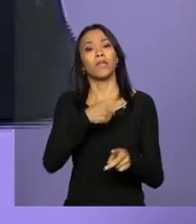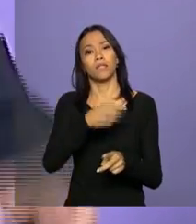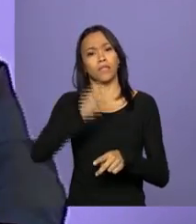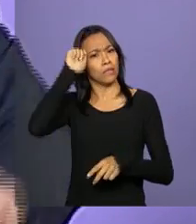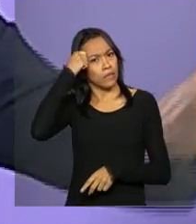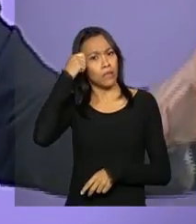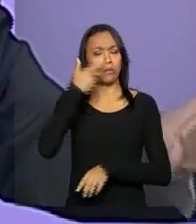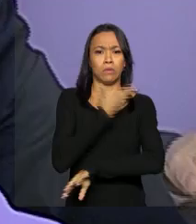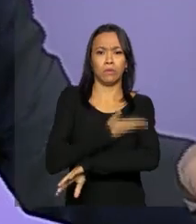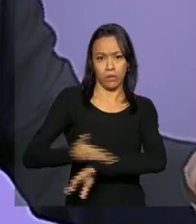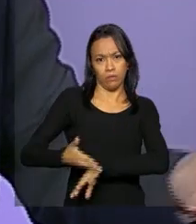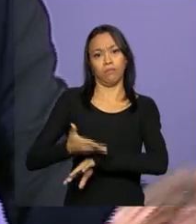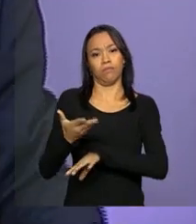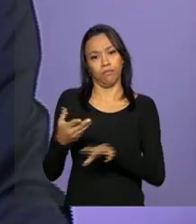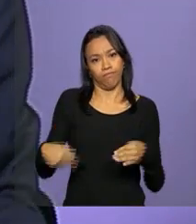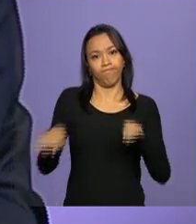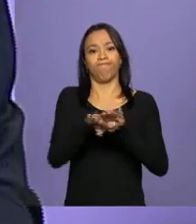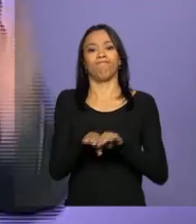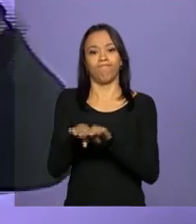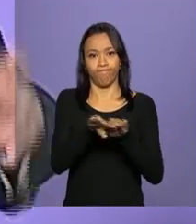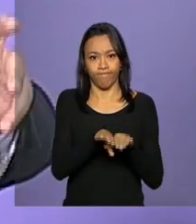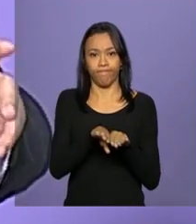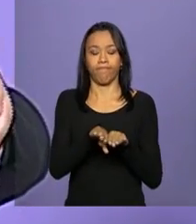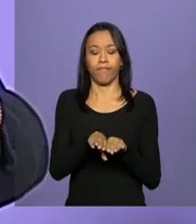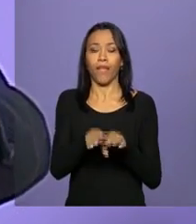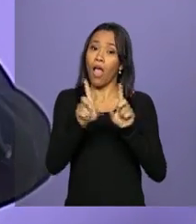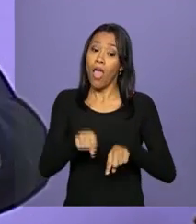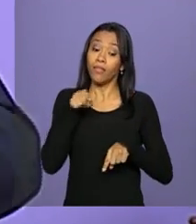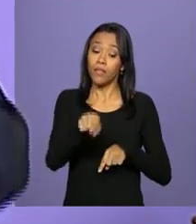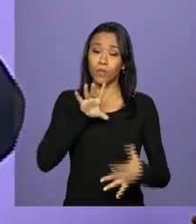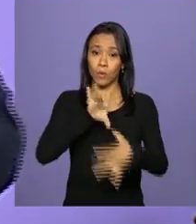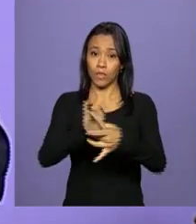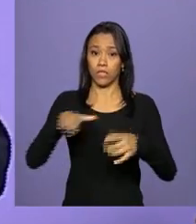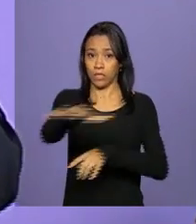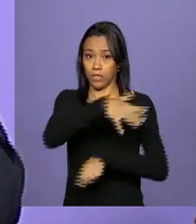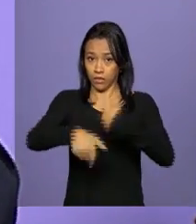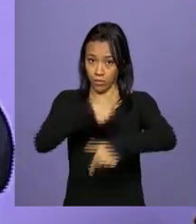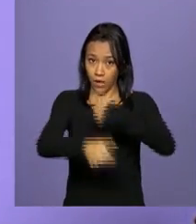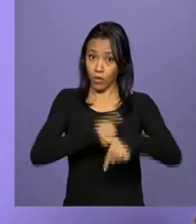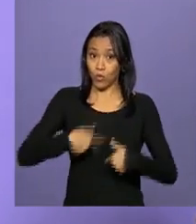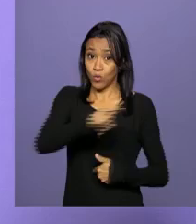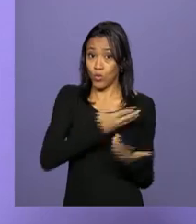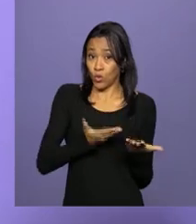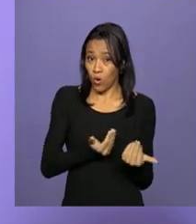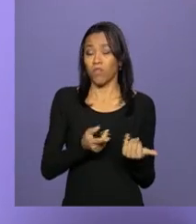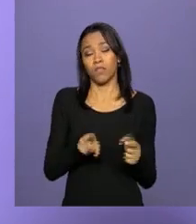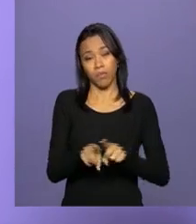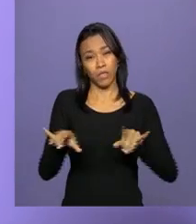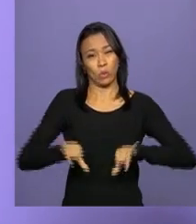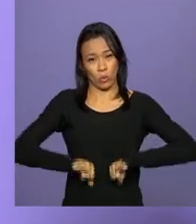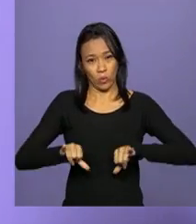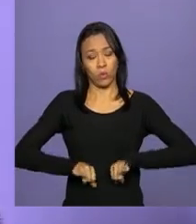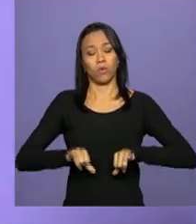brancos e negros aparece e também é nesse mercado de trabalho onde os jovens sofrem também